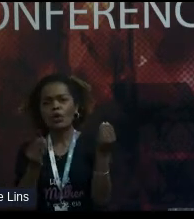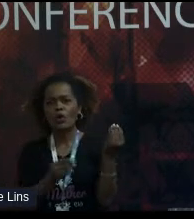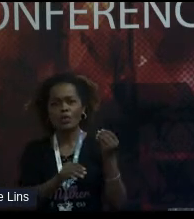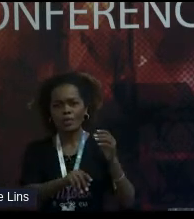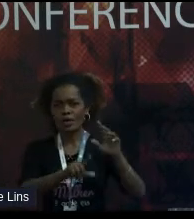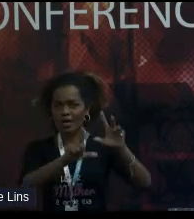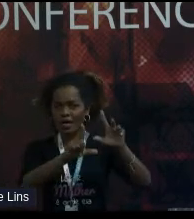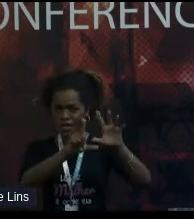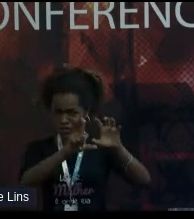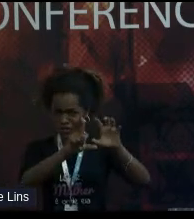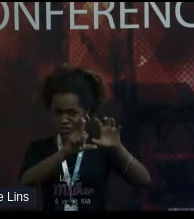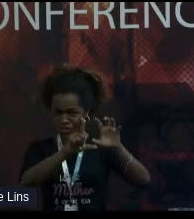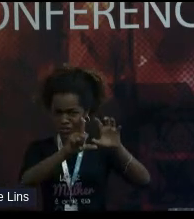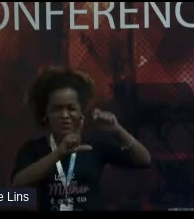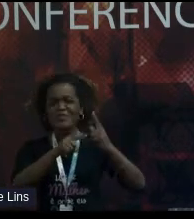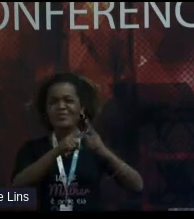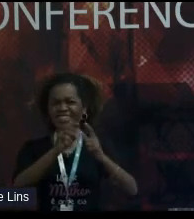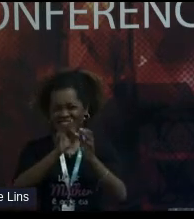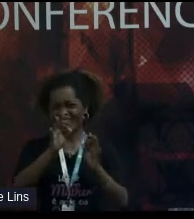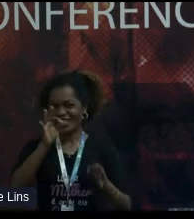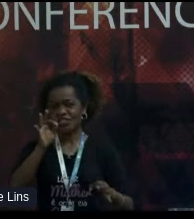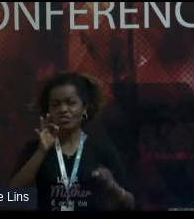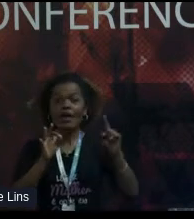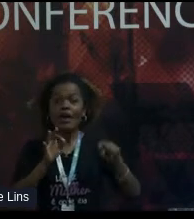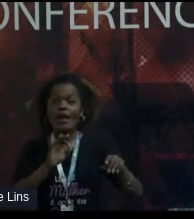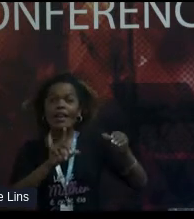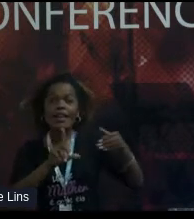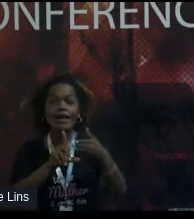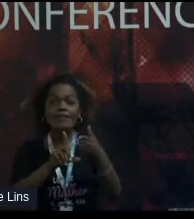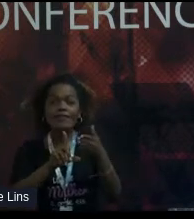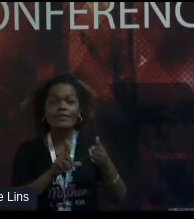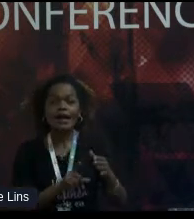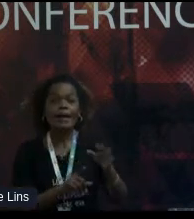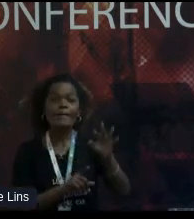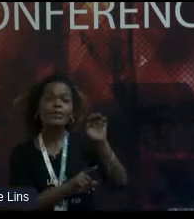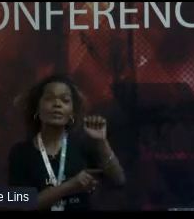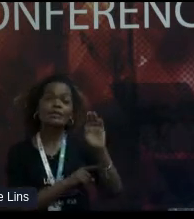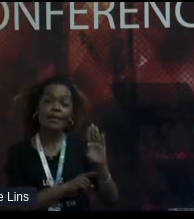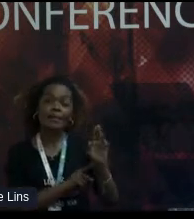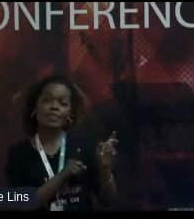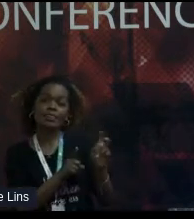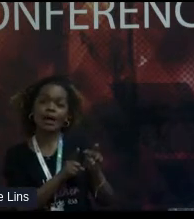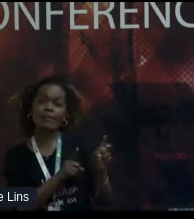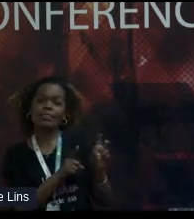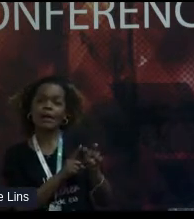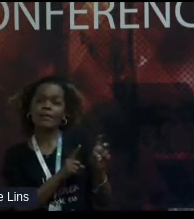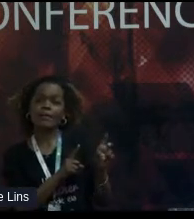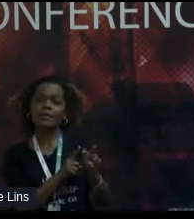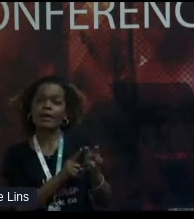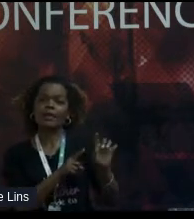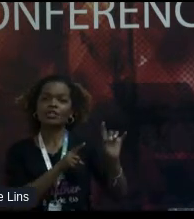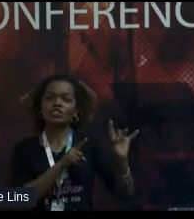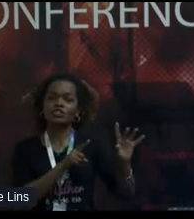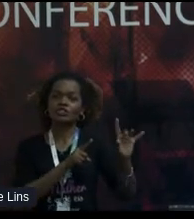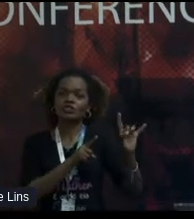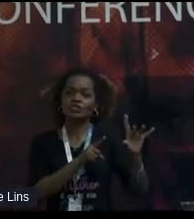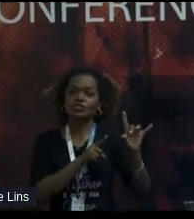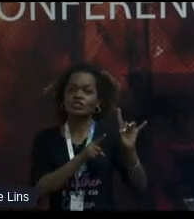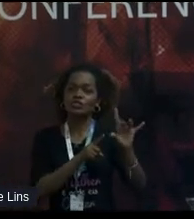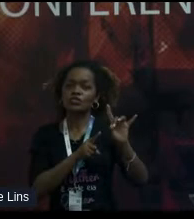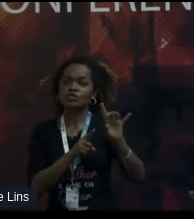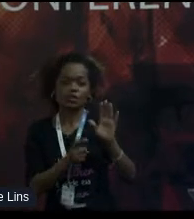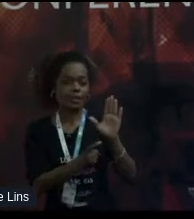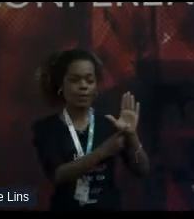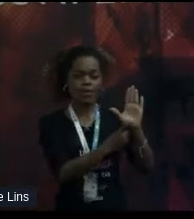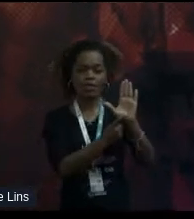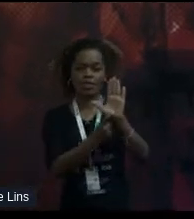vocês, porque é muito grande, seria ele navegar por tab nessa página, item a item, link por link, botão por botão, que o tab vai